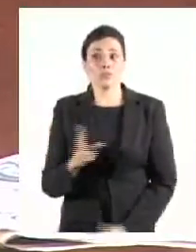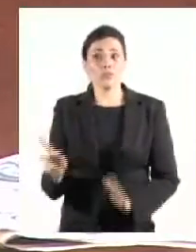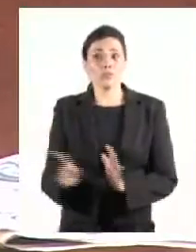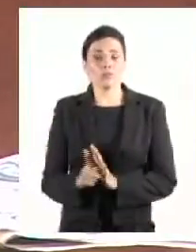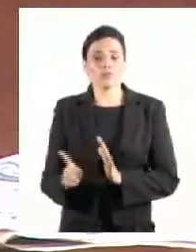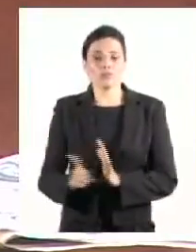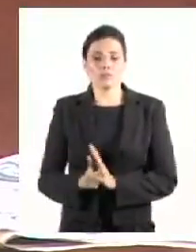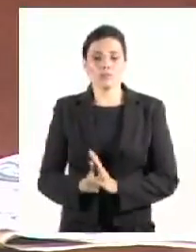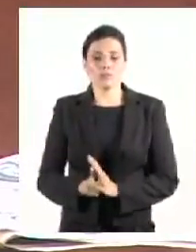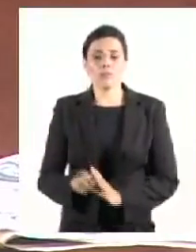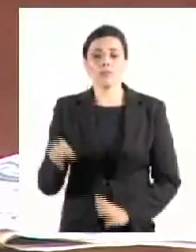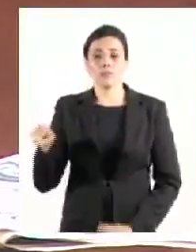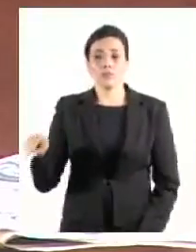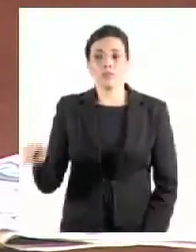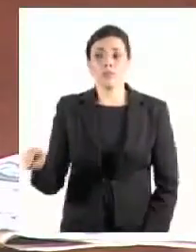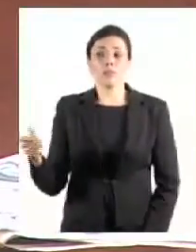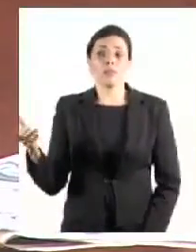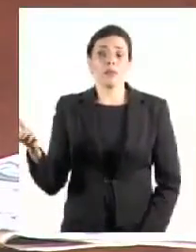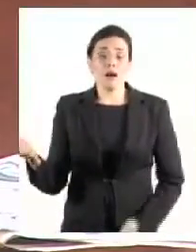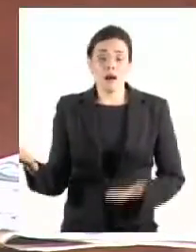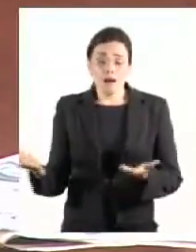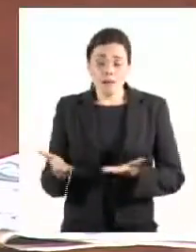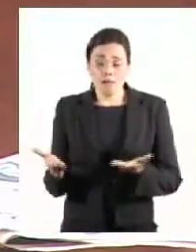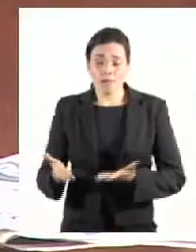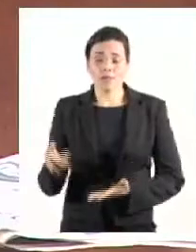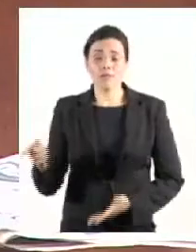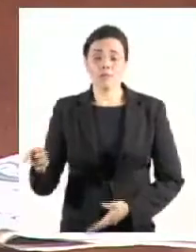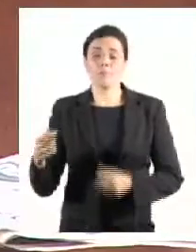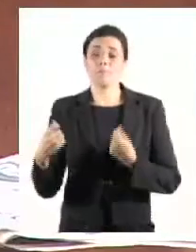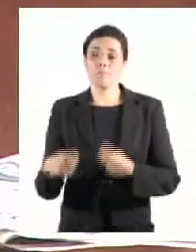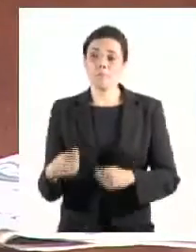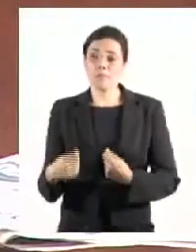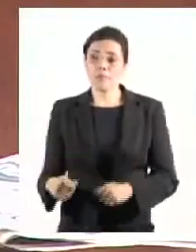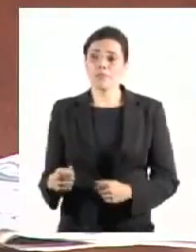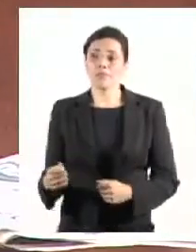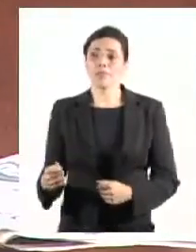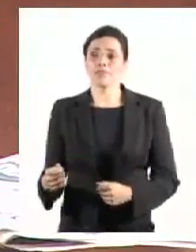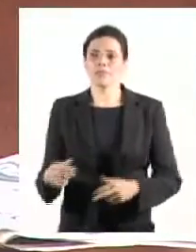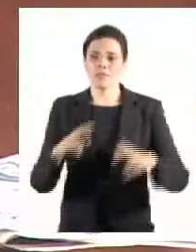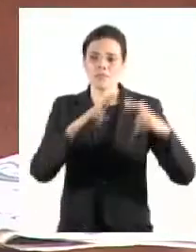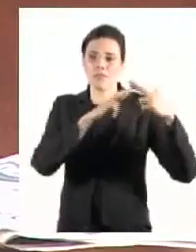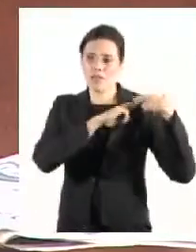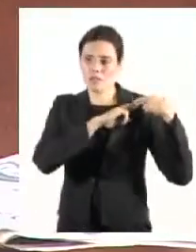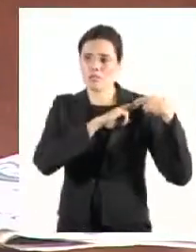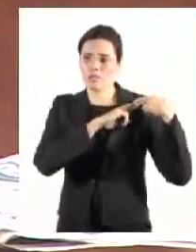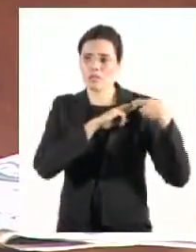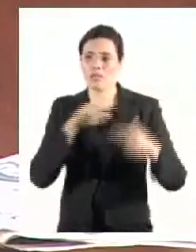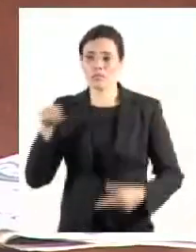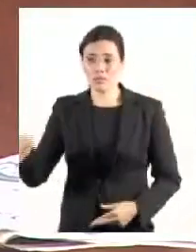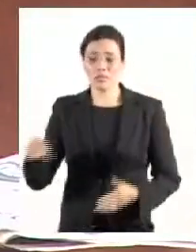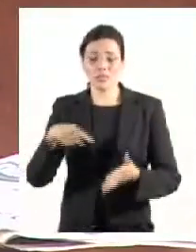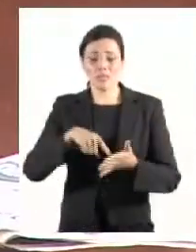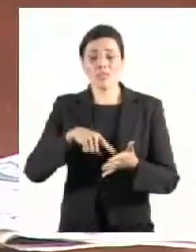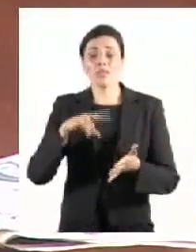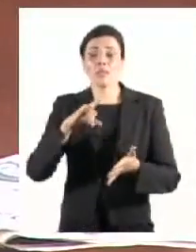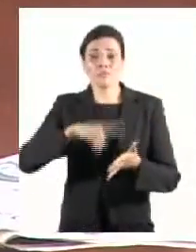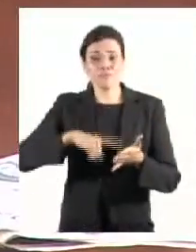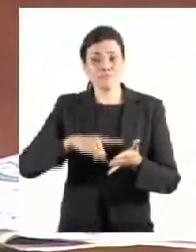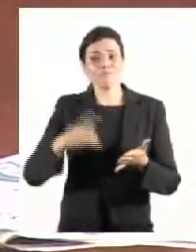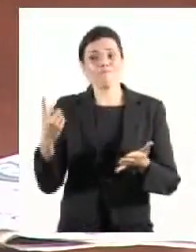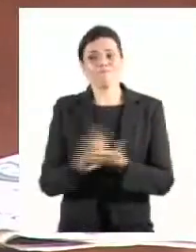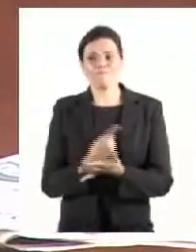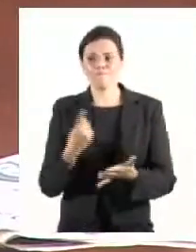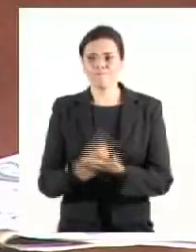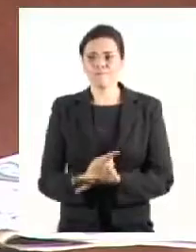ter que assumir na justiça com o que ele fez, que foi errado e é crime, porque ele não